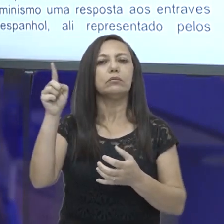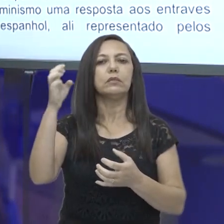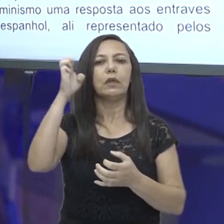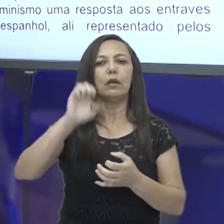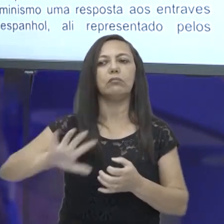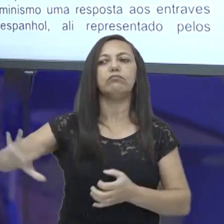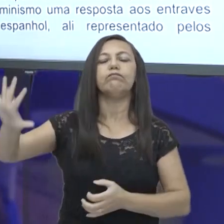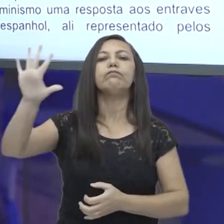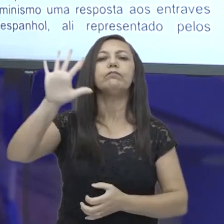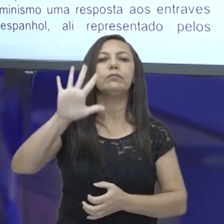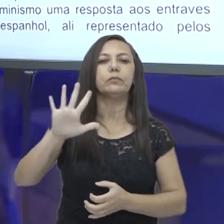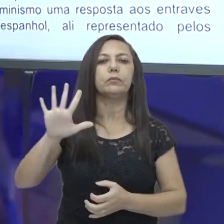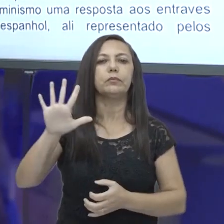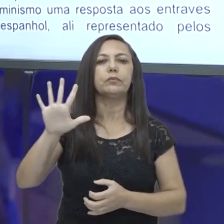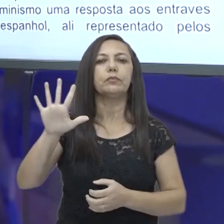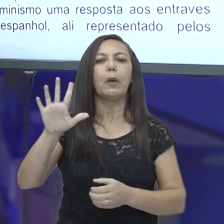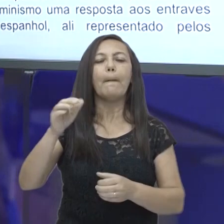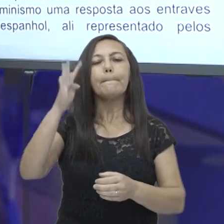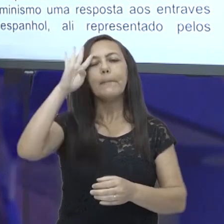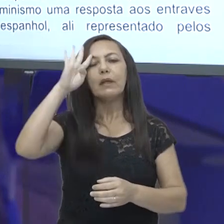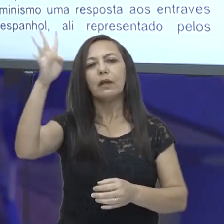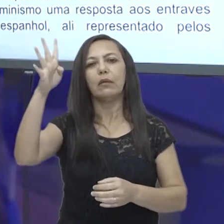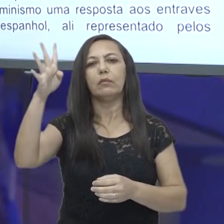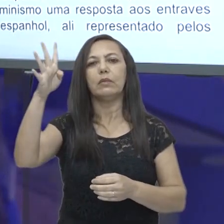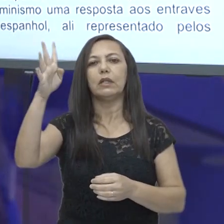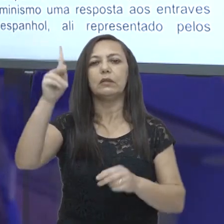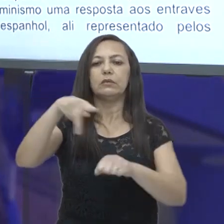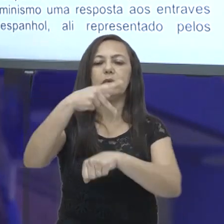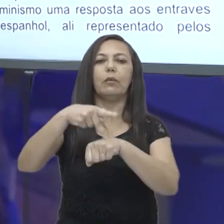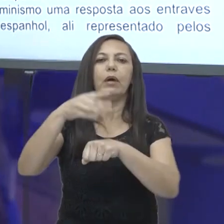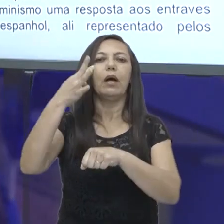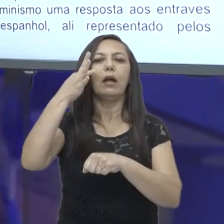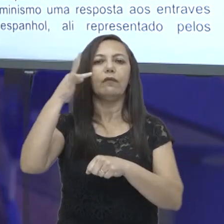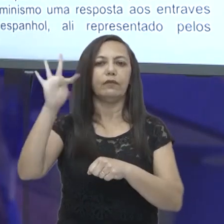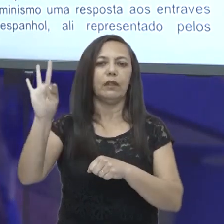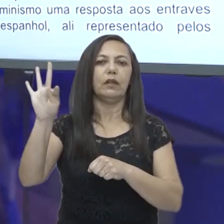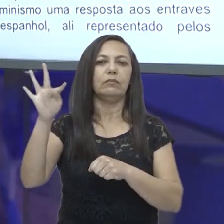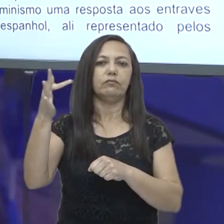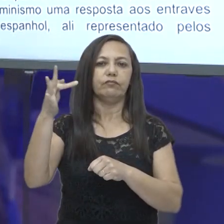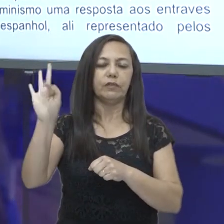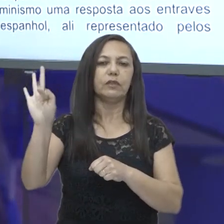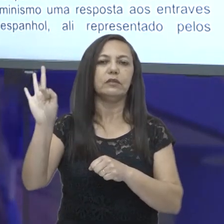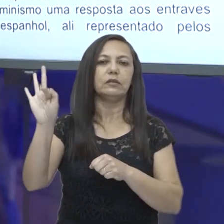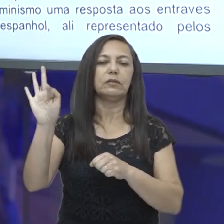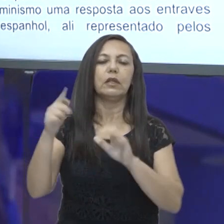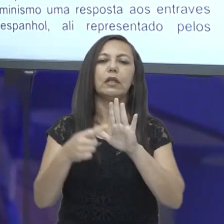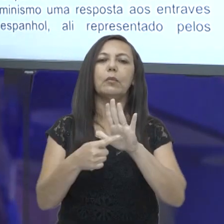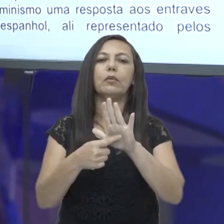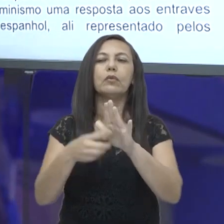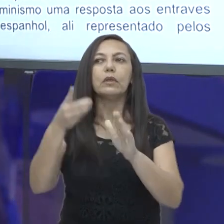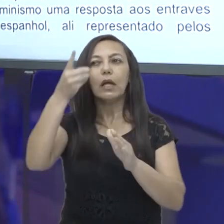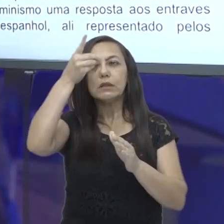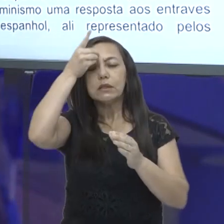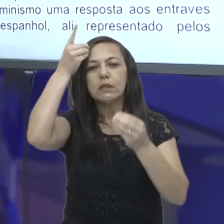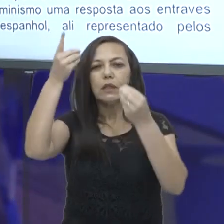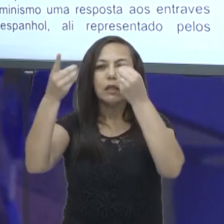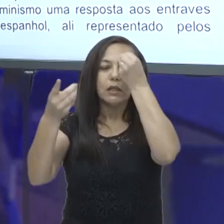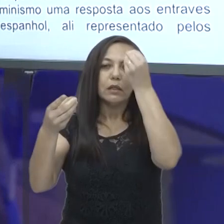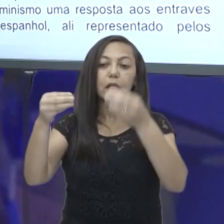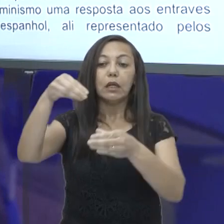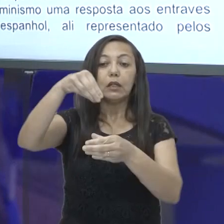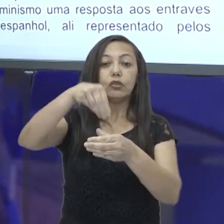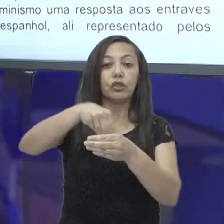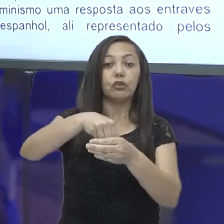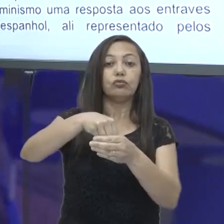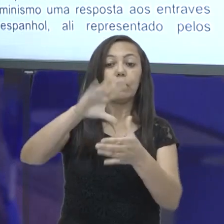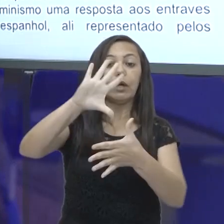Europa, especificamente na França. Essas ideias trazem para aqui, para a América, e quando chega aqui